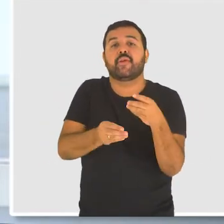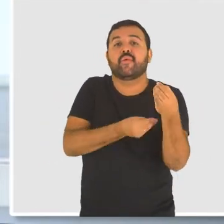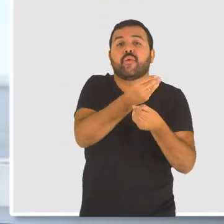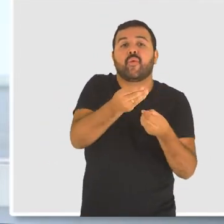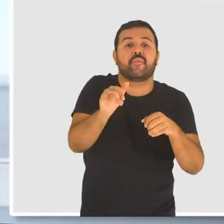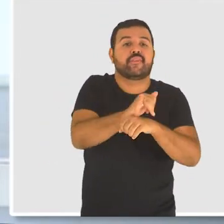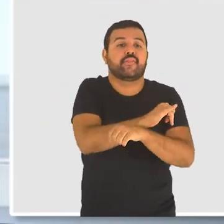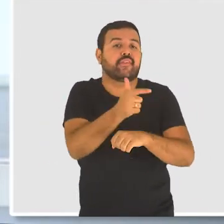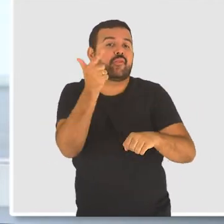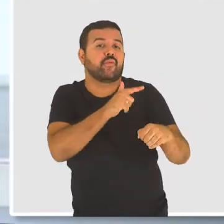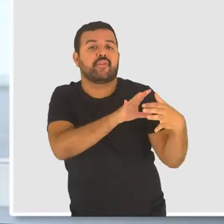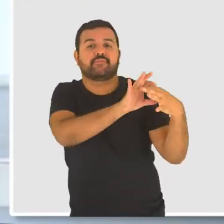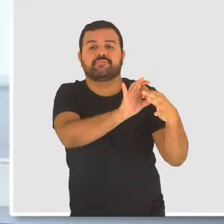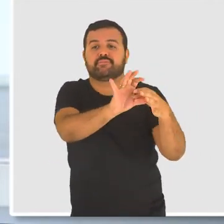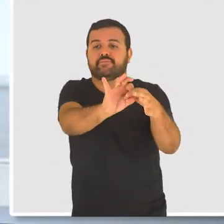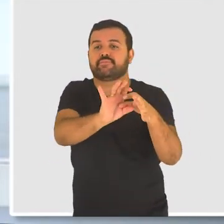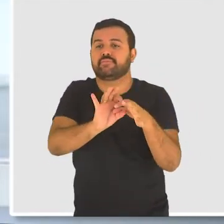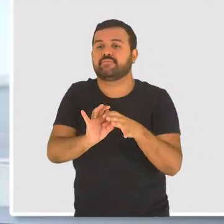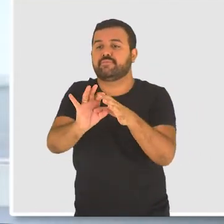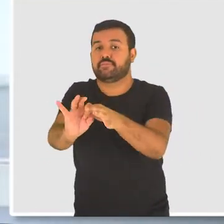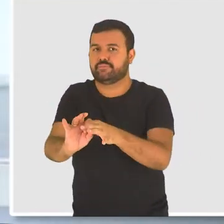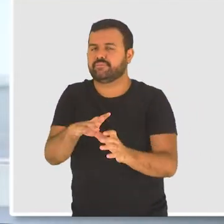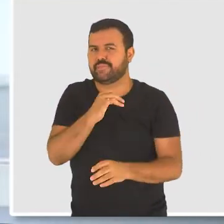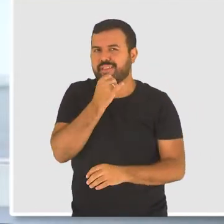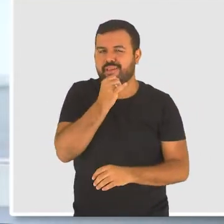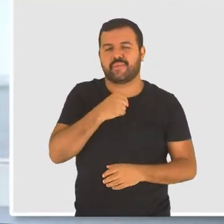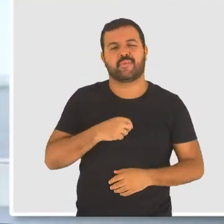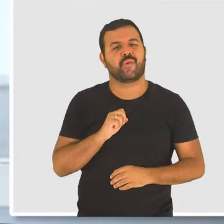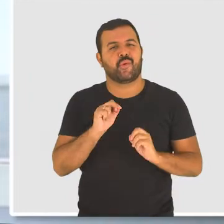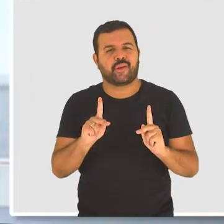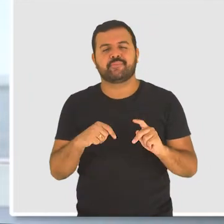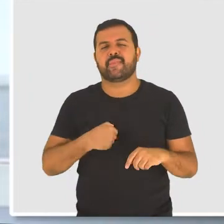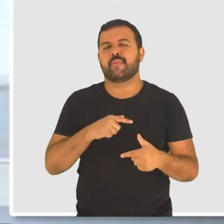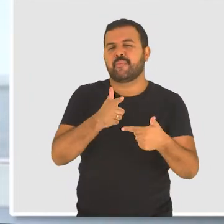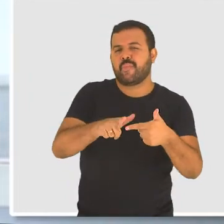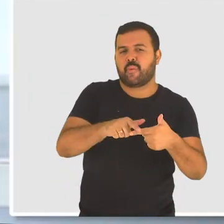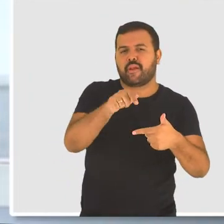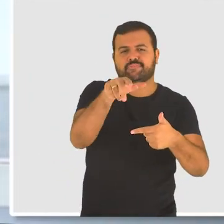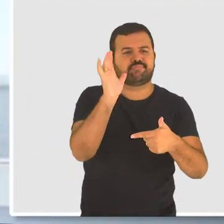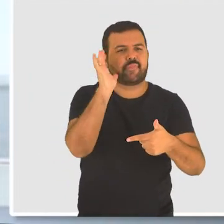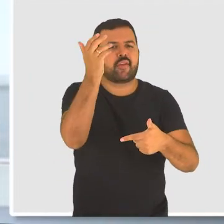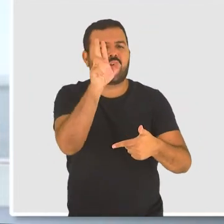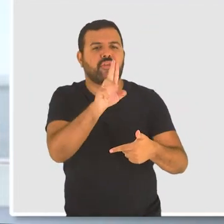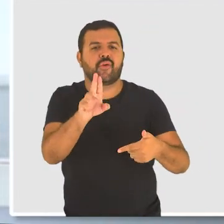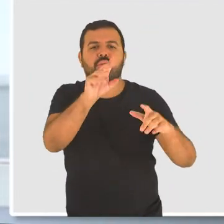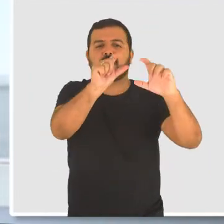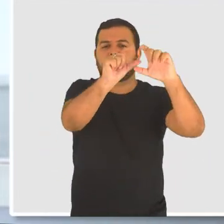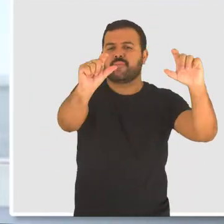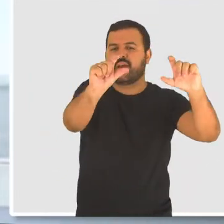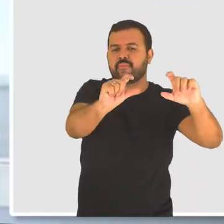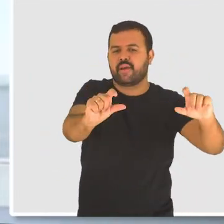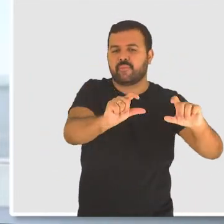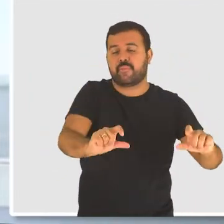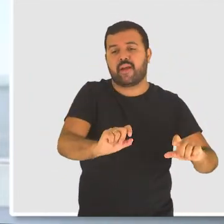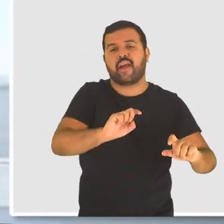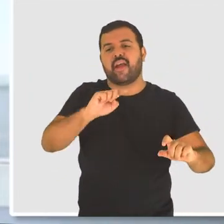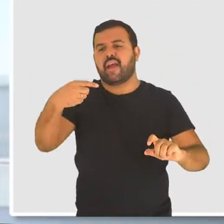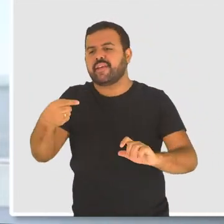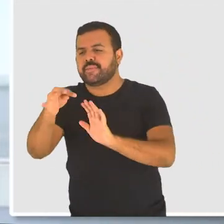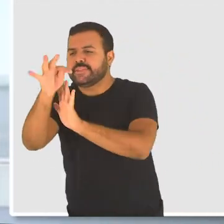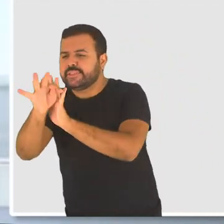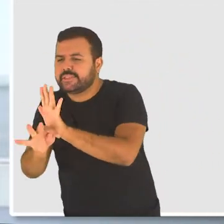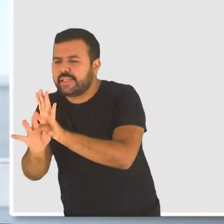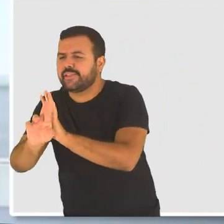esse problema por vias mais algébricas e o mesmo problema por vias mais geométricas. Que